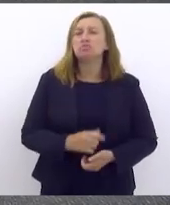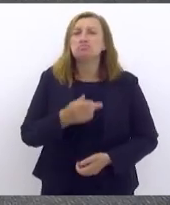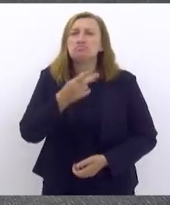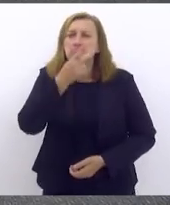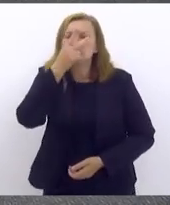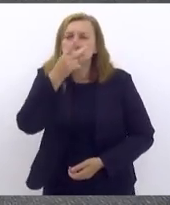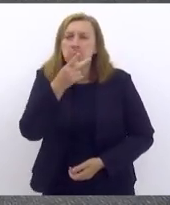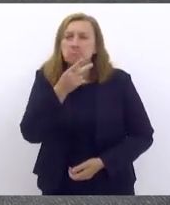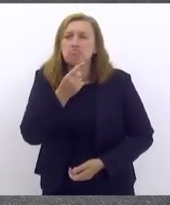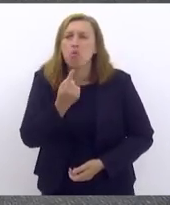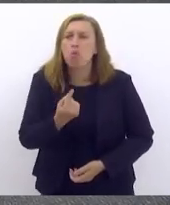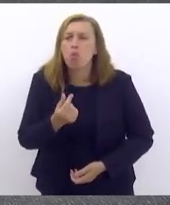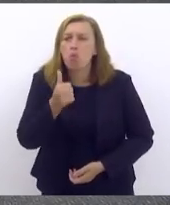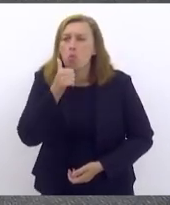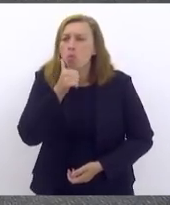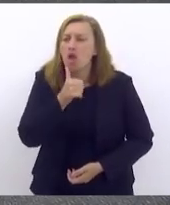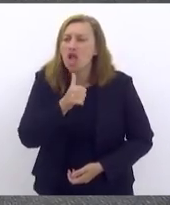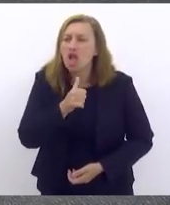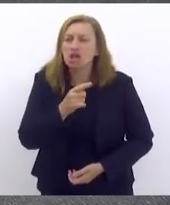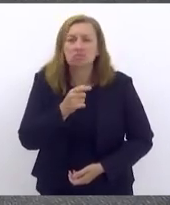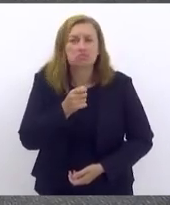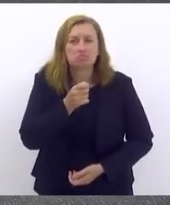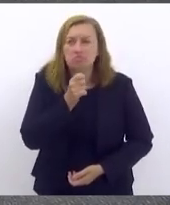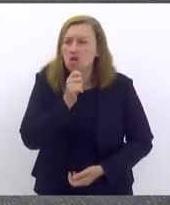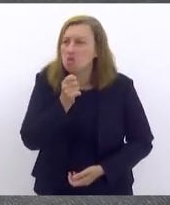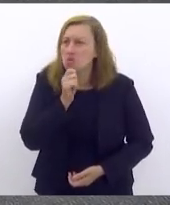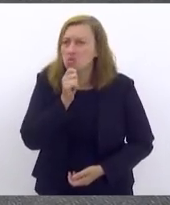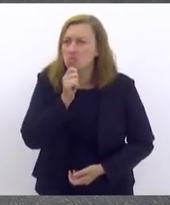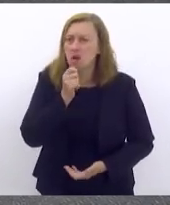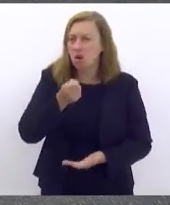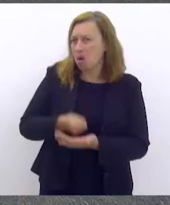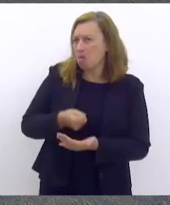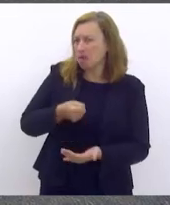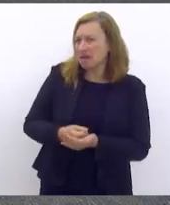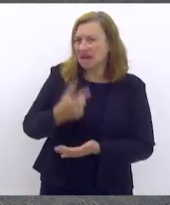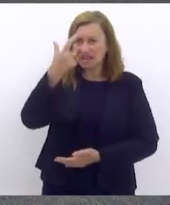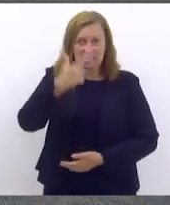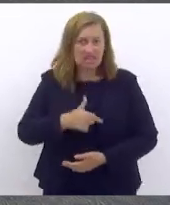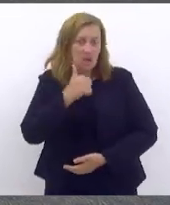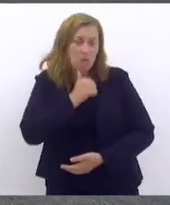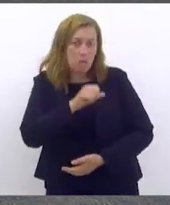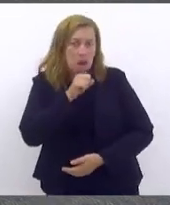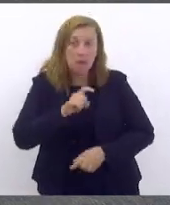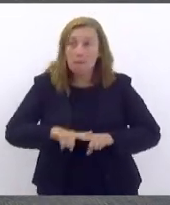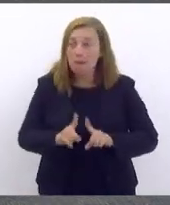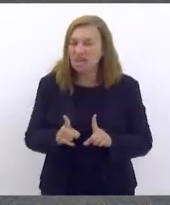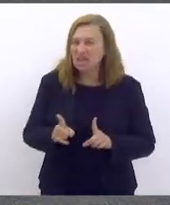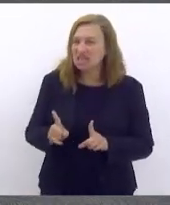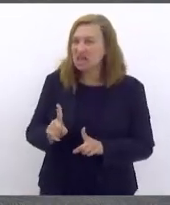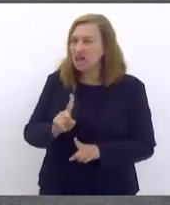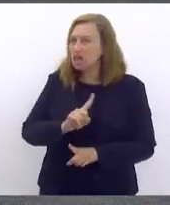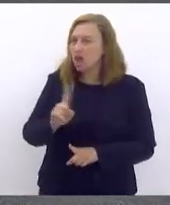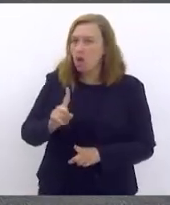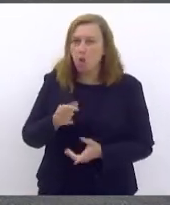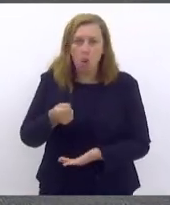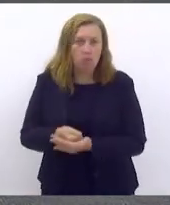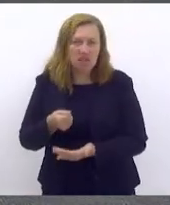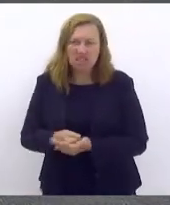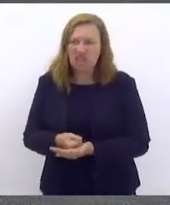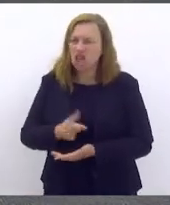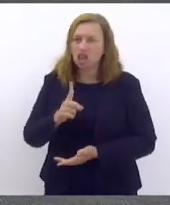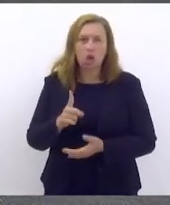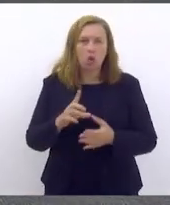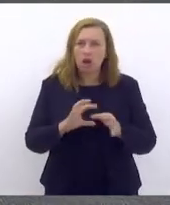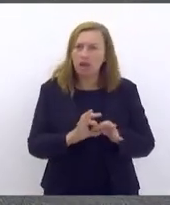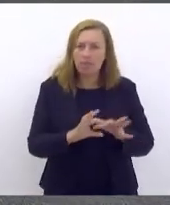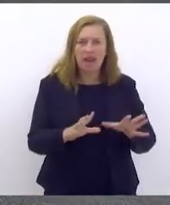mulher é obrigada a ser mãe. Mas essa não obrigação não autoriza a nenhuma mãe matar